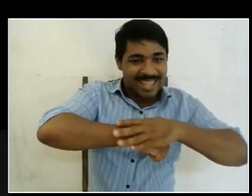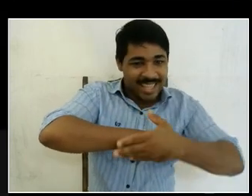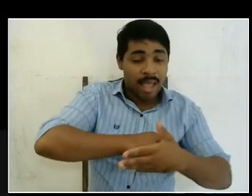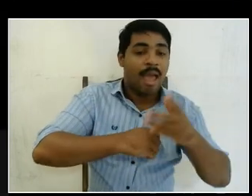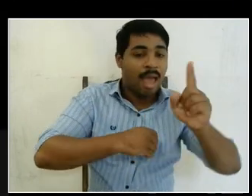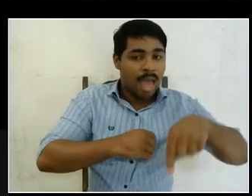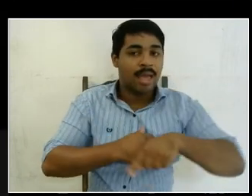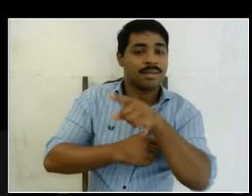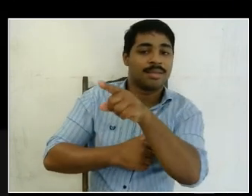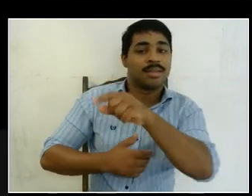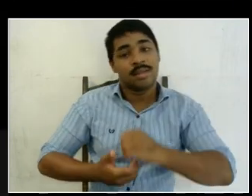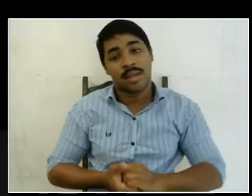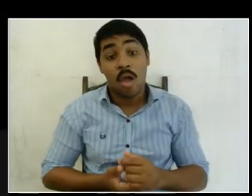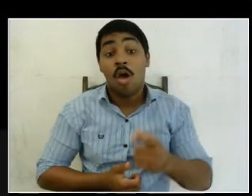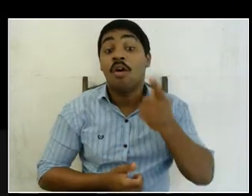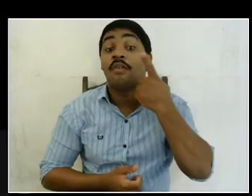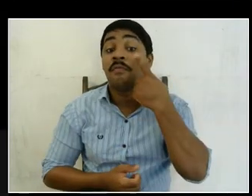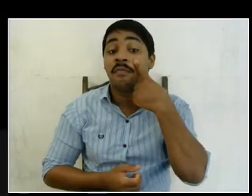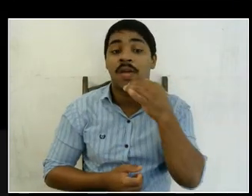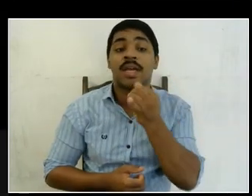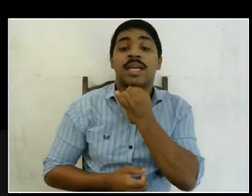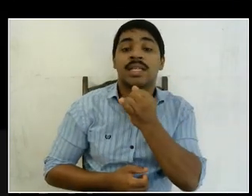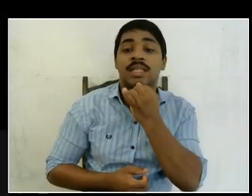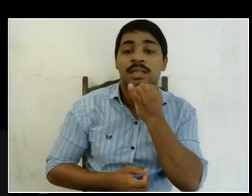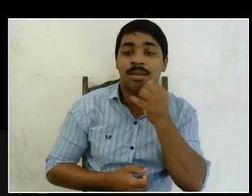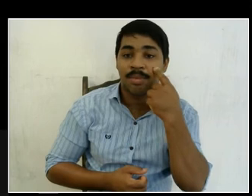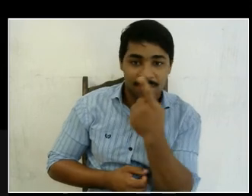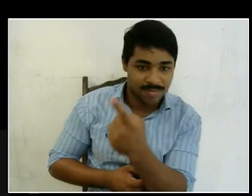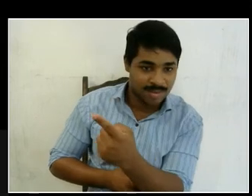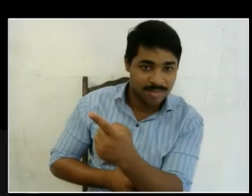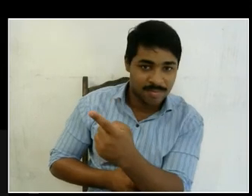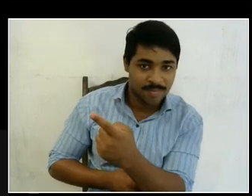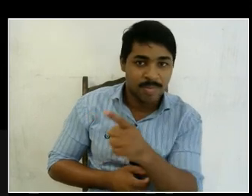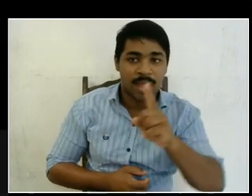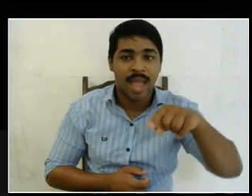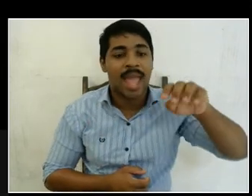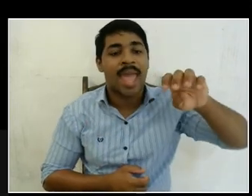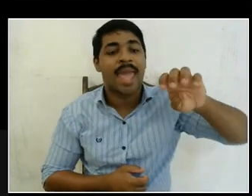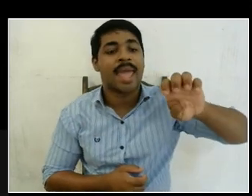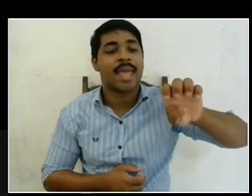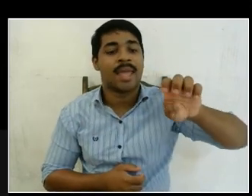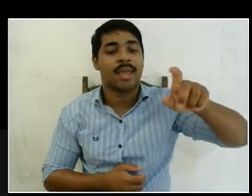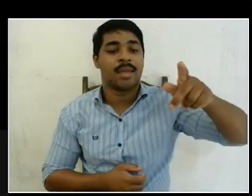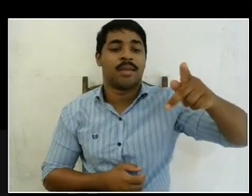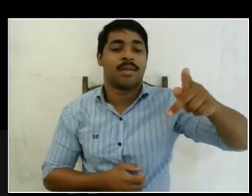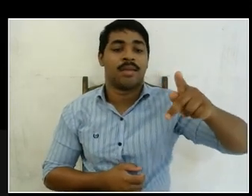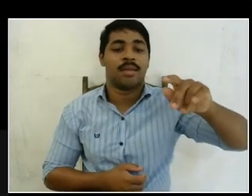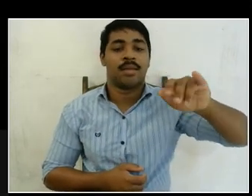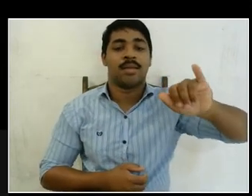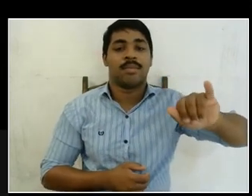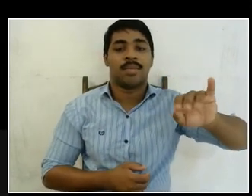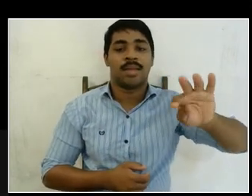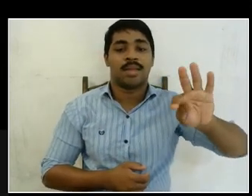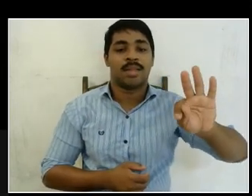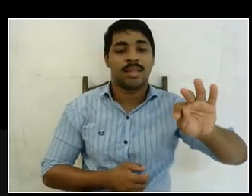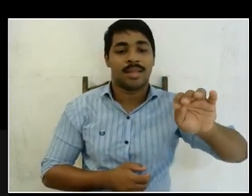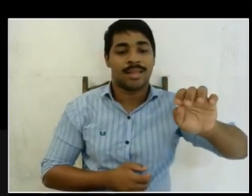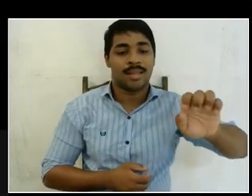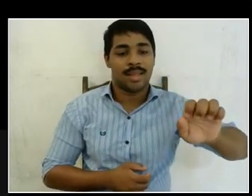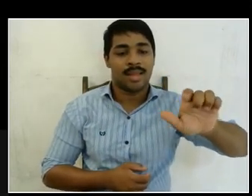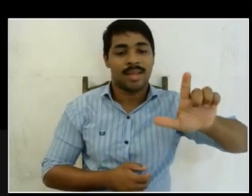glândulas. Então, o tecido epitelial, onde que ele é encontrado no nosso corpo? Como ele é um tecido de revestimento, a gente vai encontrar